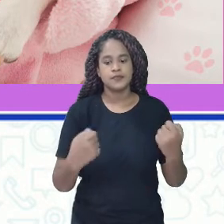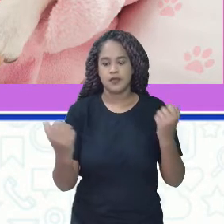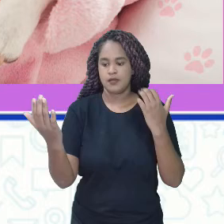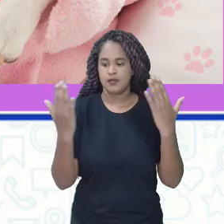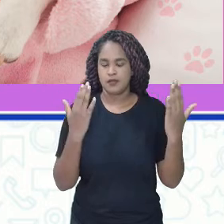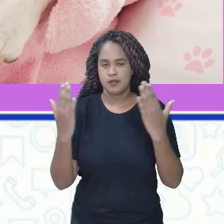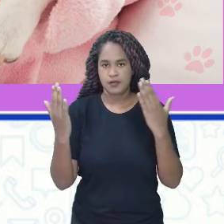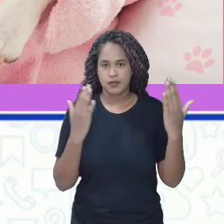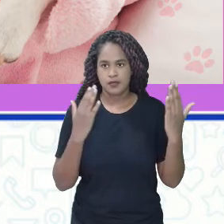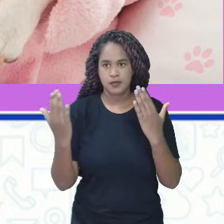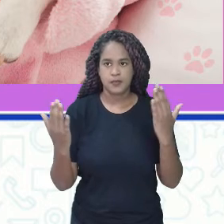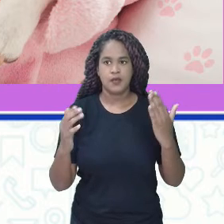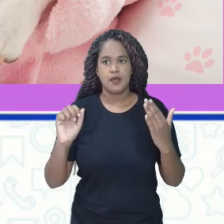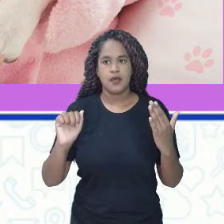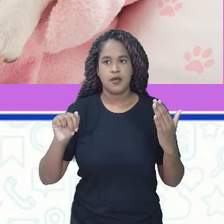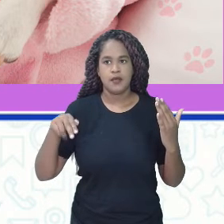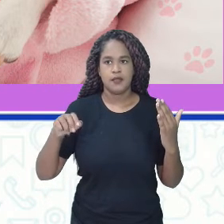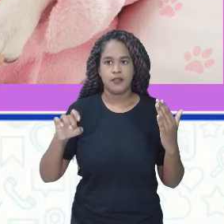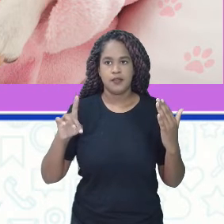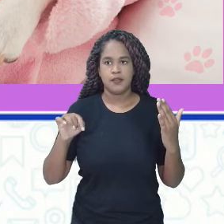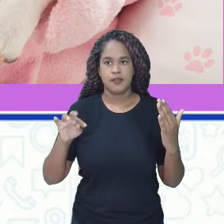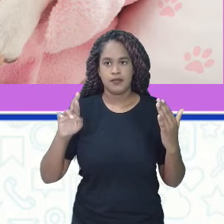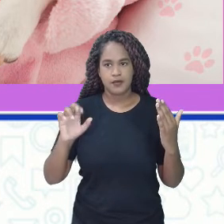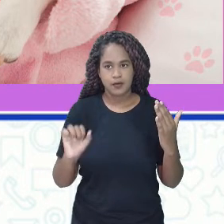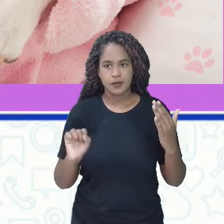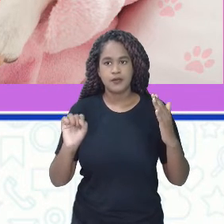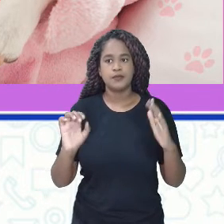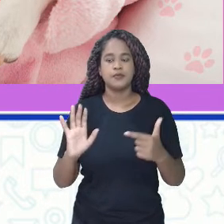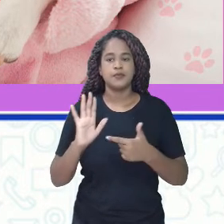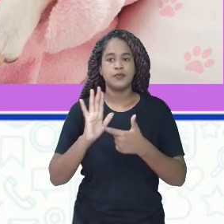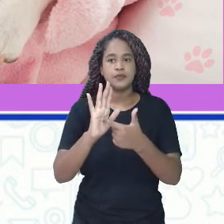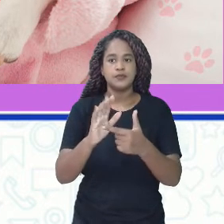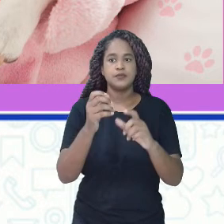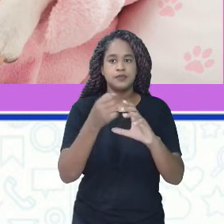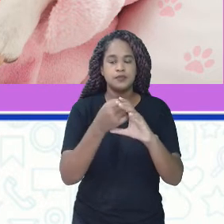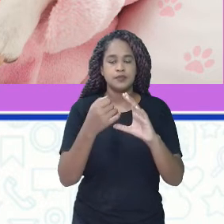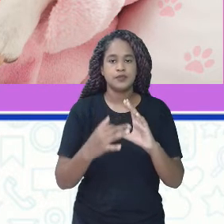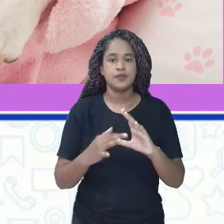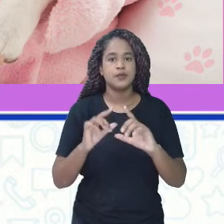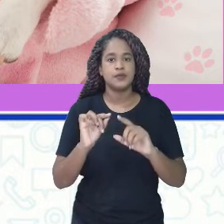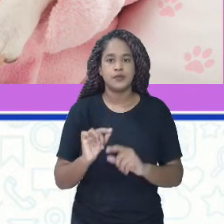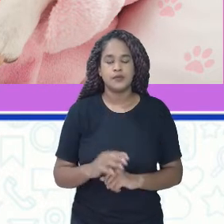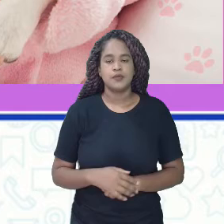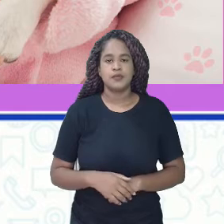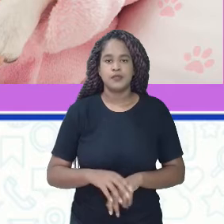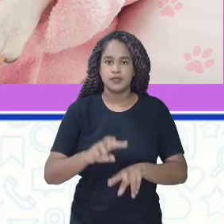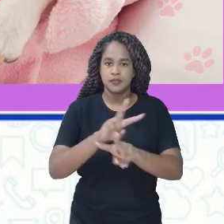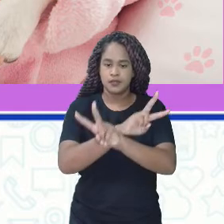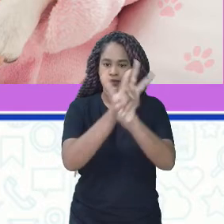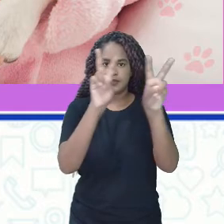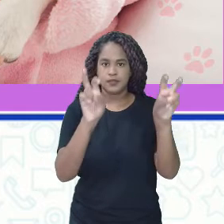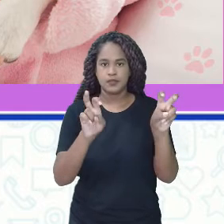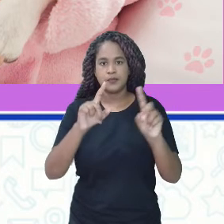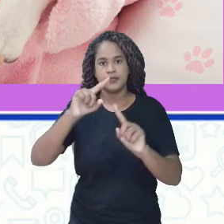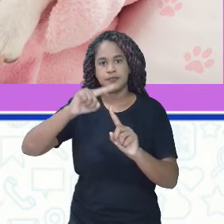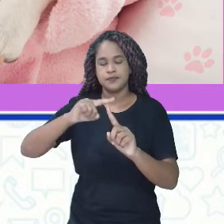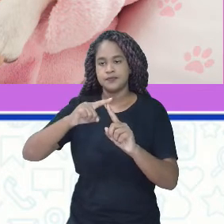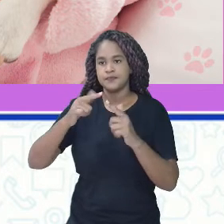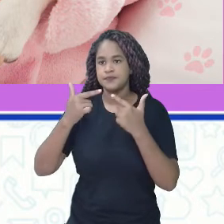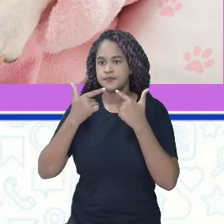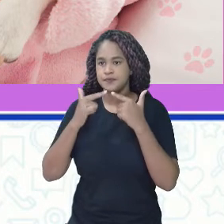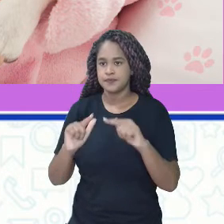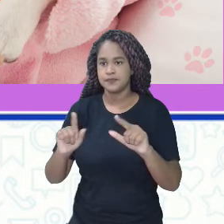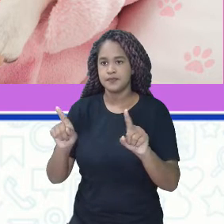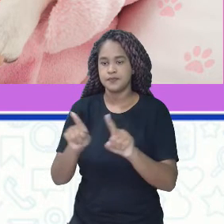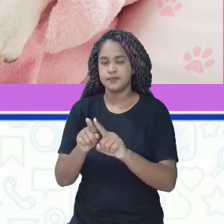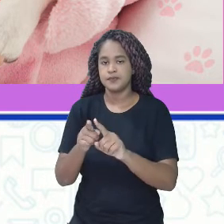anedotas, apresentando quanto aos seguintes aspectos: o tema, a linguagem e os